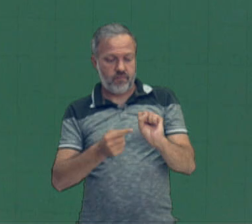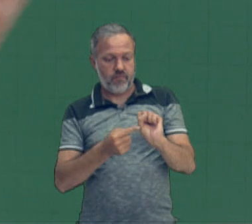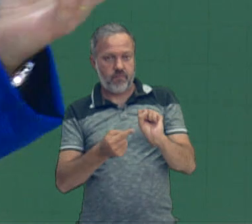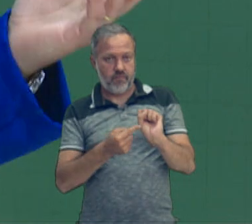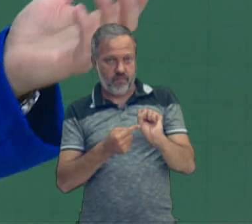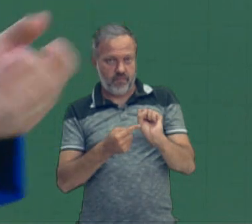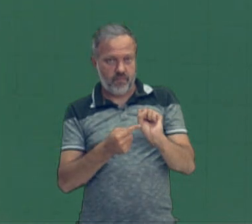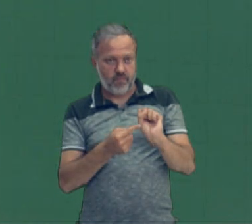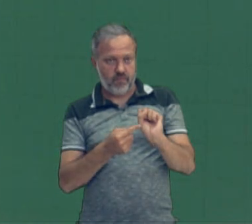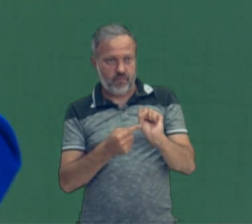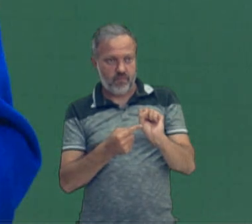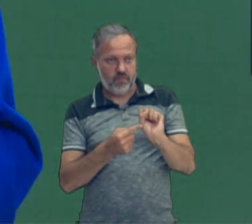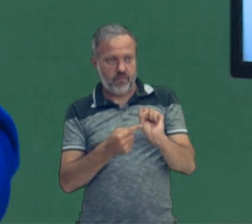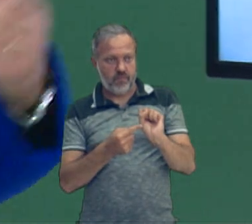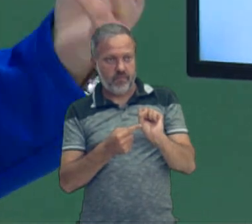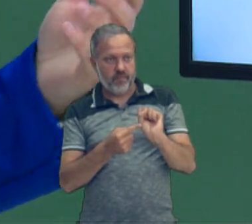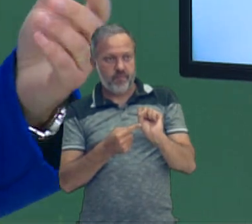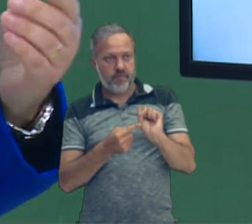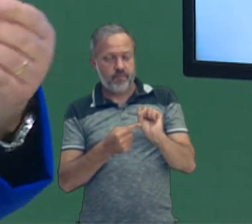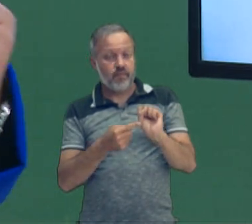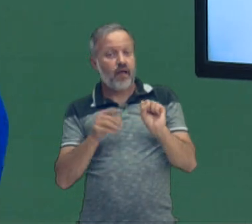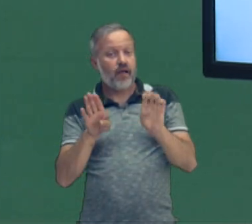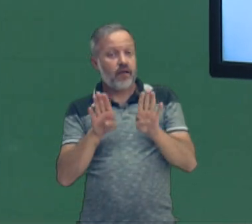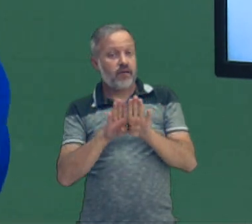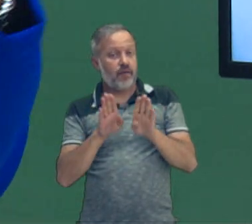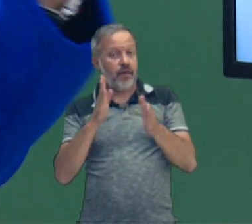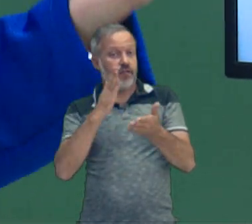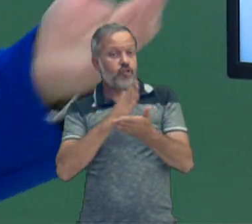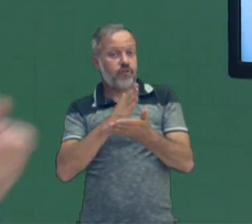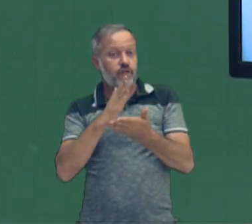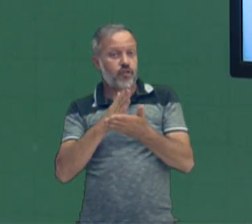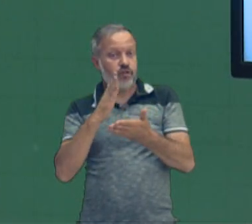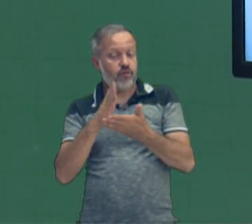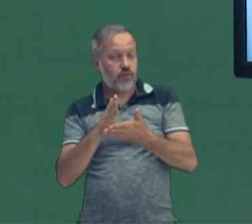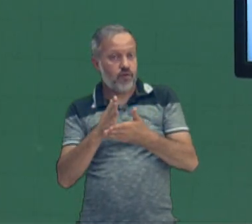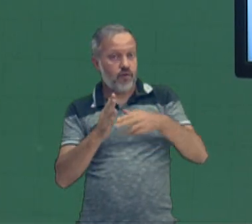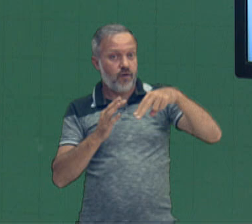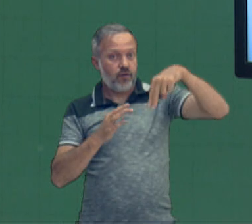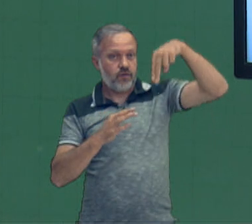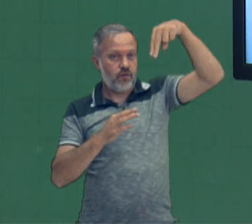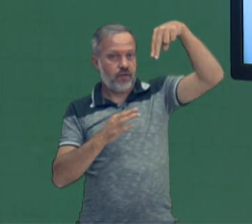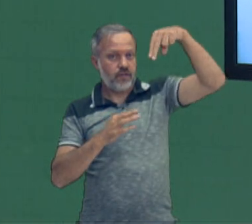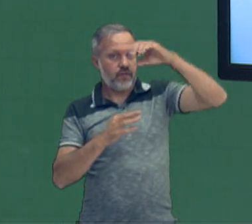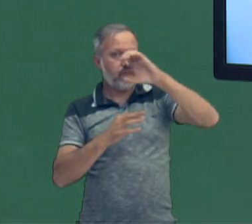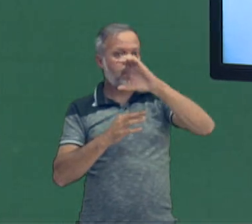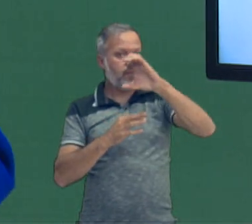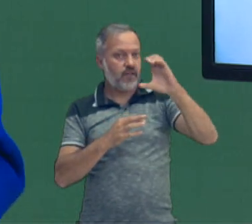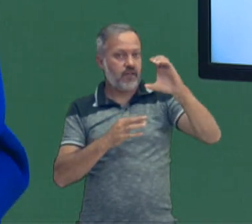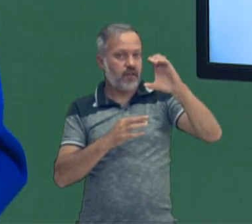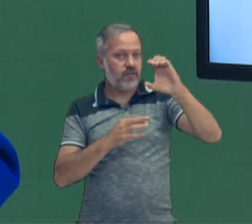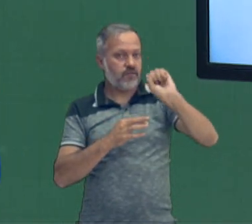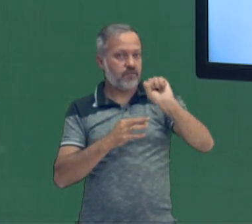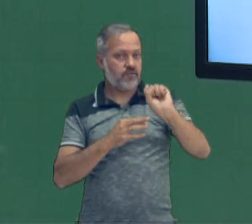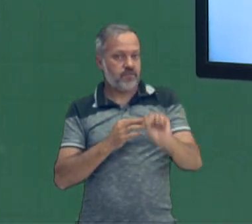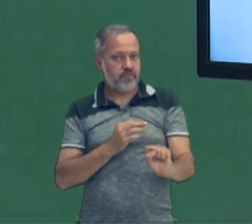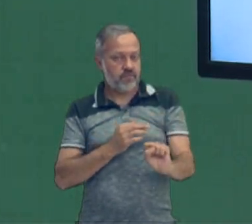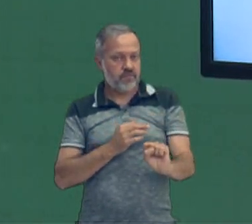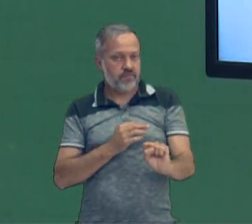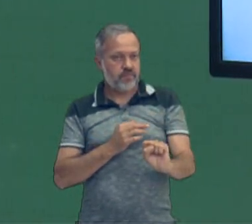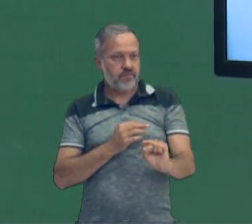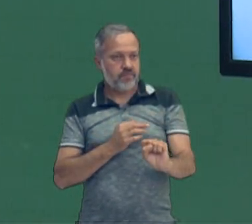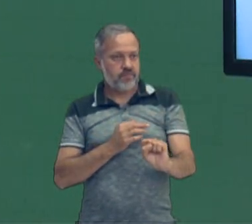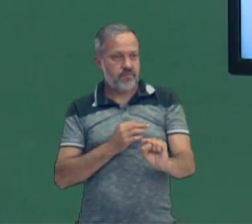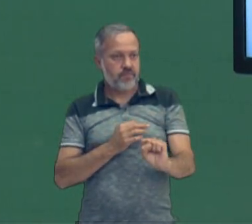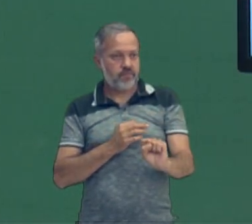América meridional, vamos dizer assim. E aí subdividimos eles em América do Norte, América Central e América do Sul, ok?